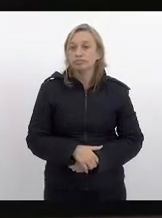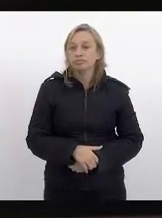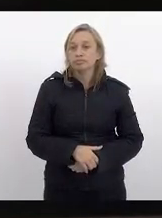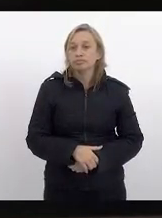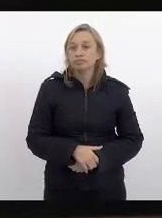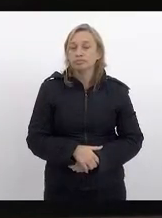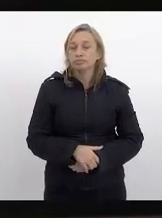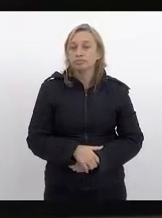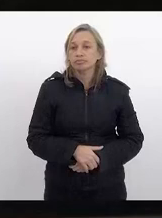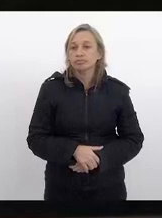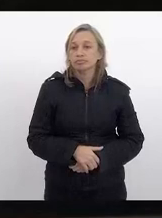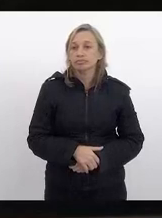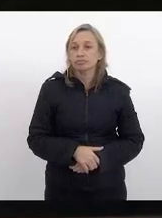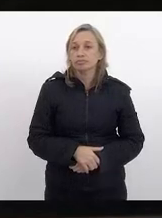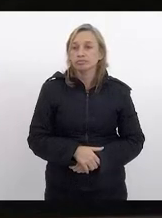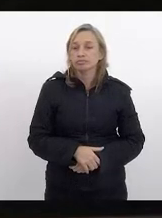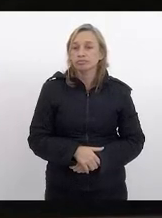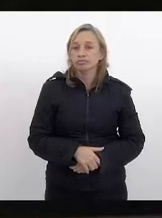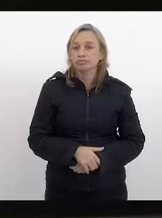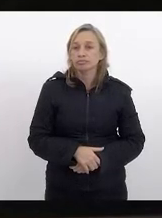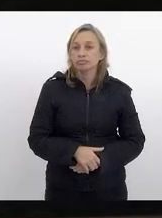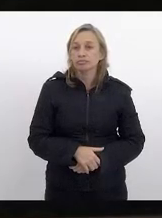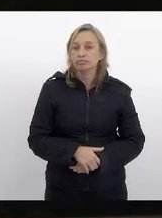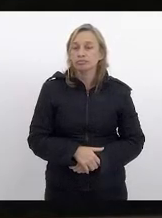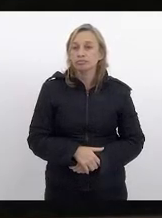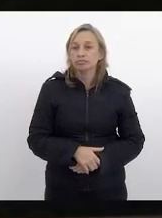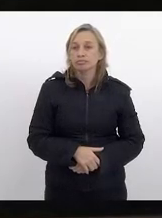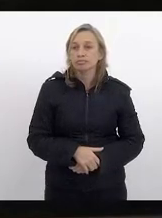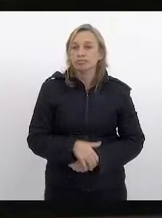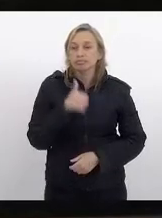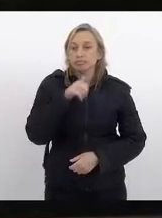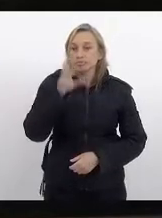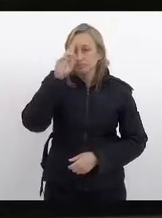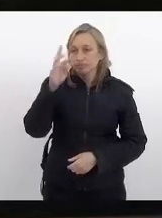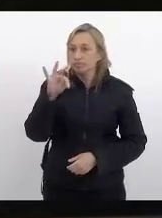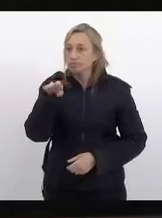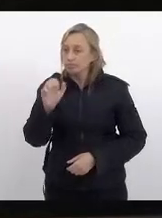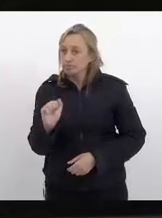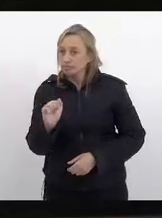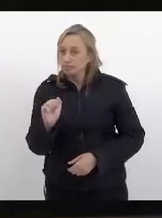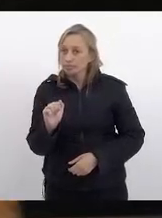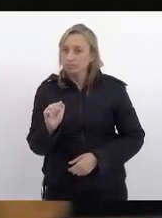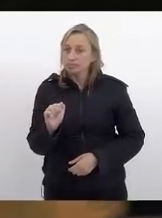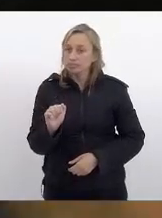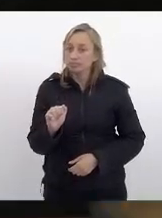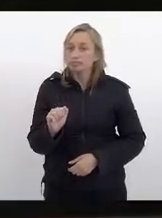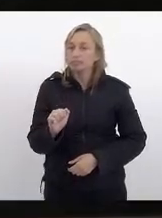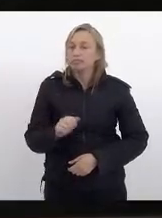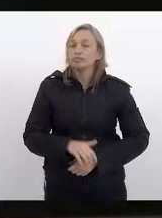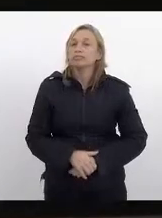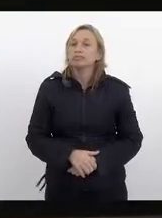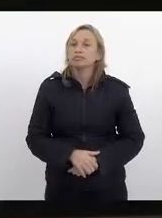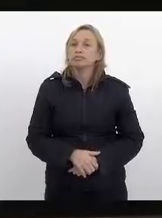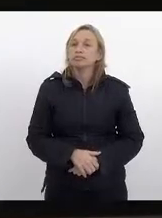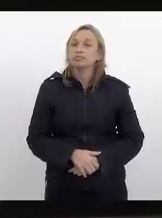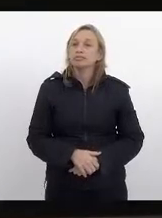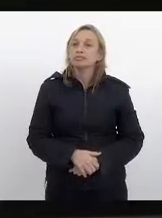garante ao a senhora Tereza Cristina Rodrigues dos Santos